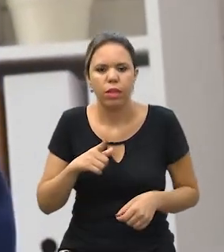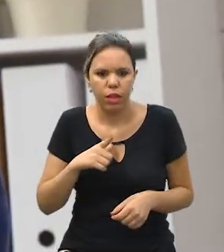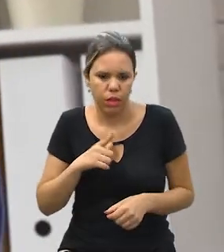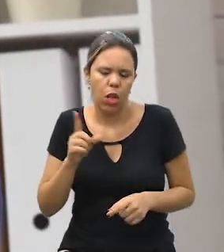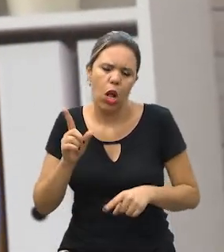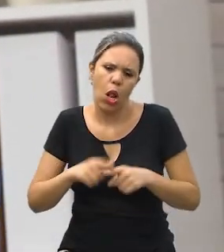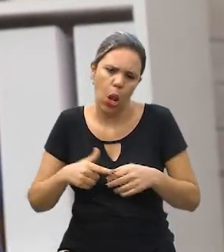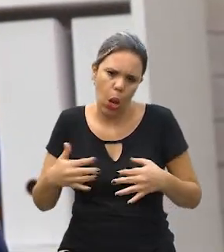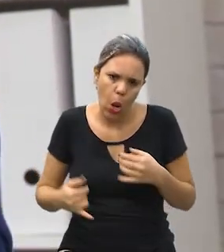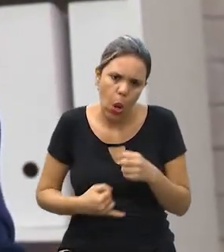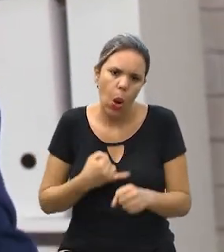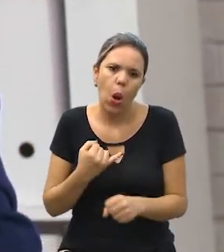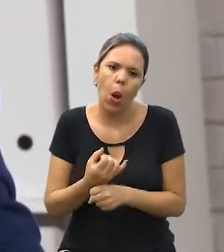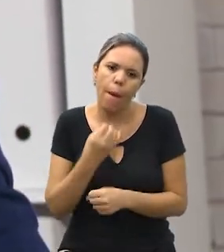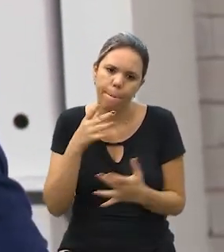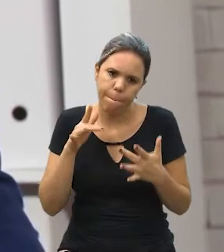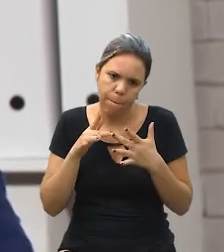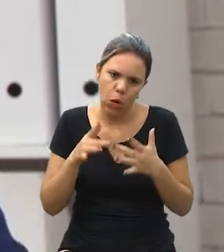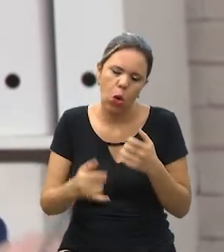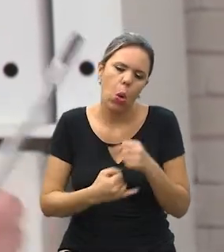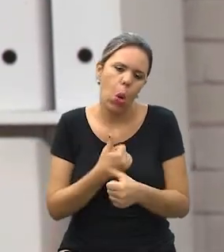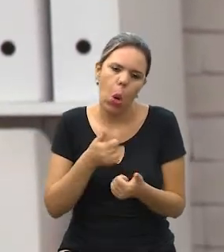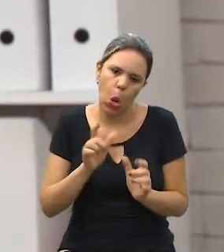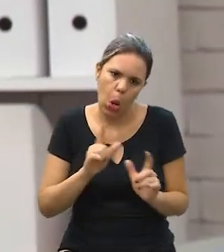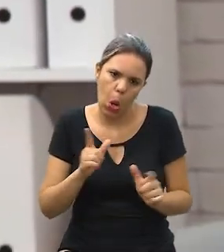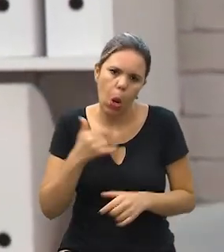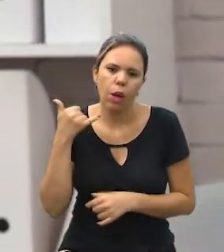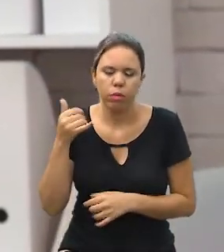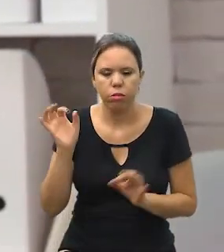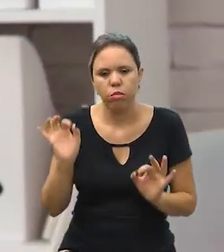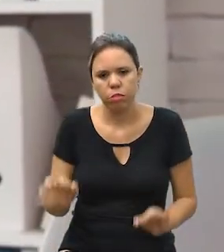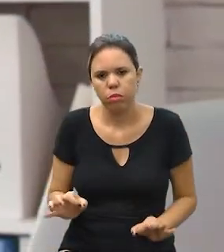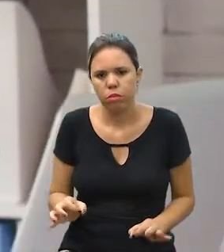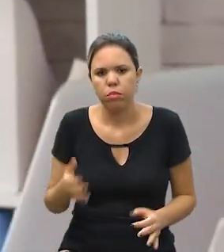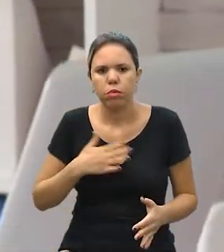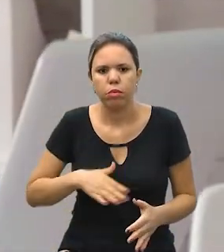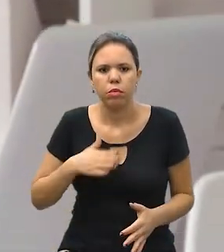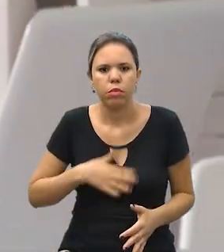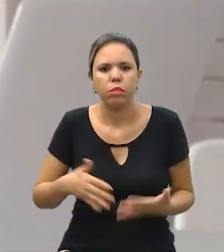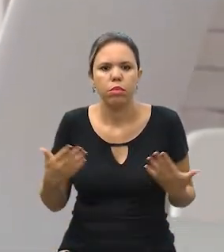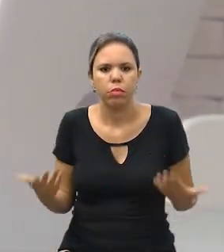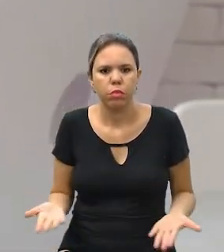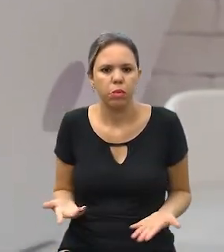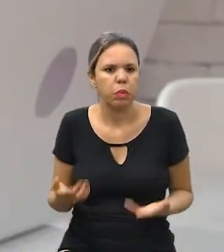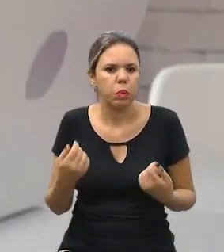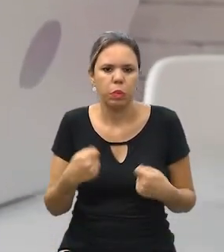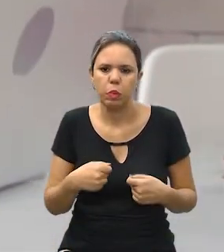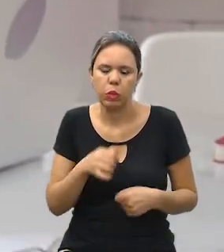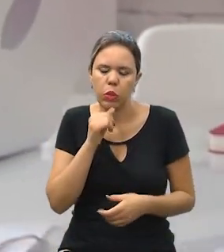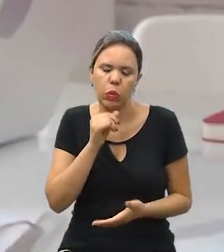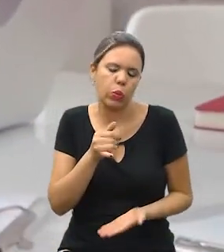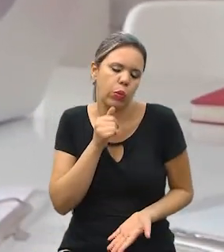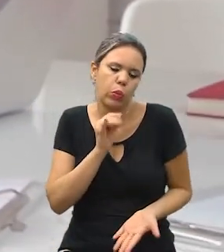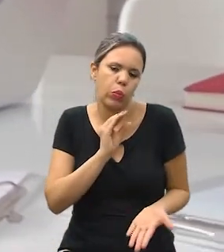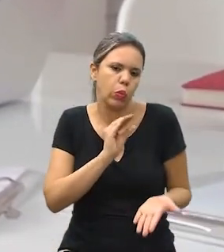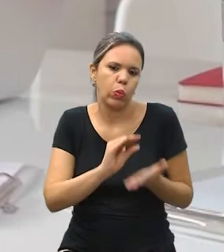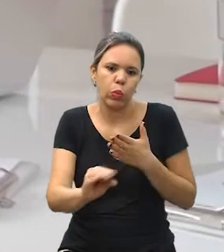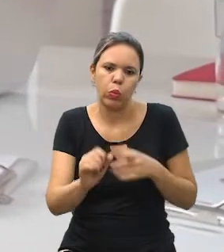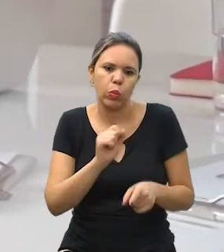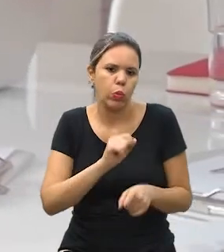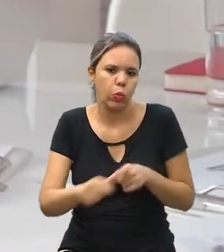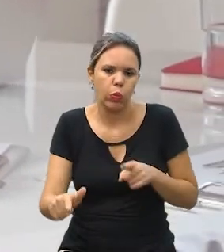as ferramentas, uma boa conexão de internet, telefone, é tranquilo. Então, eu não preciso investir